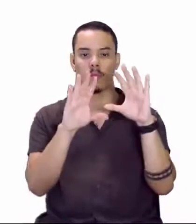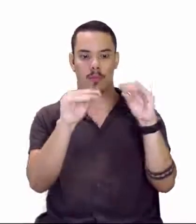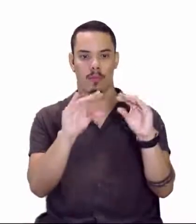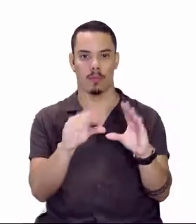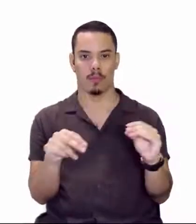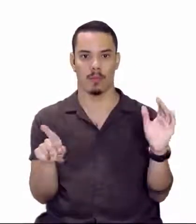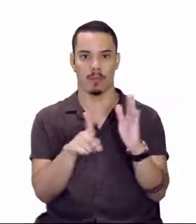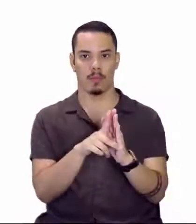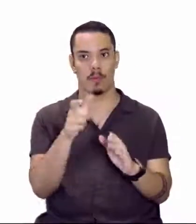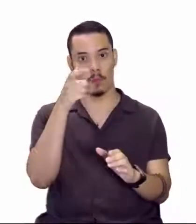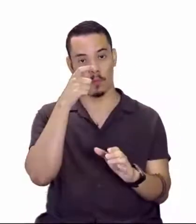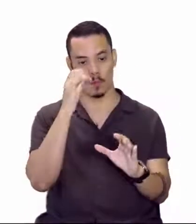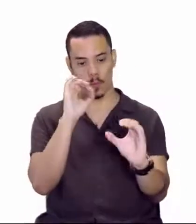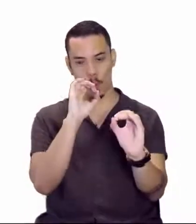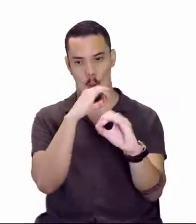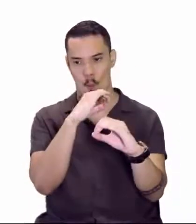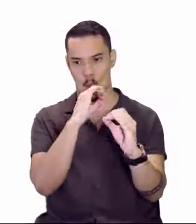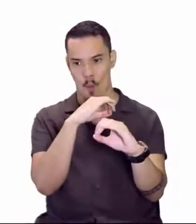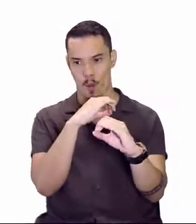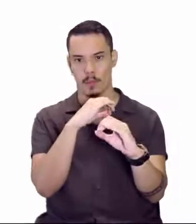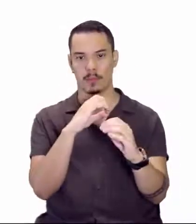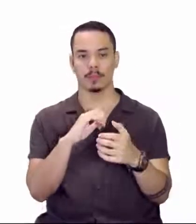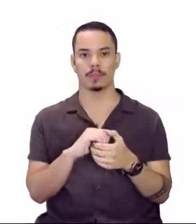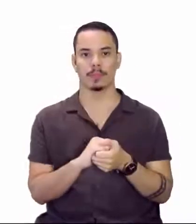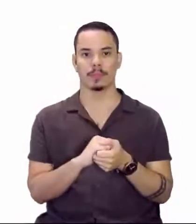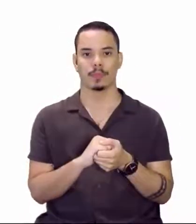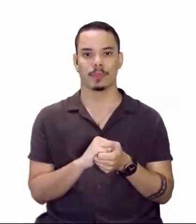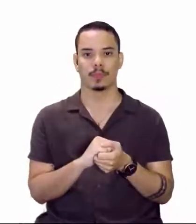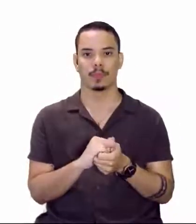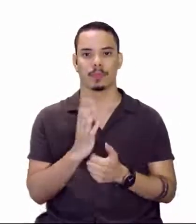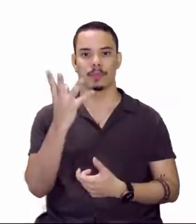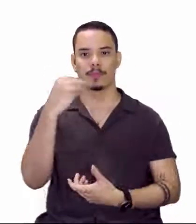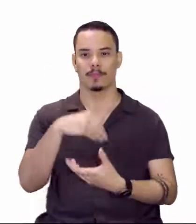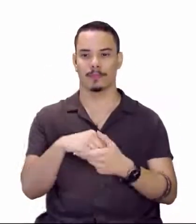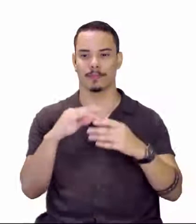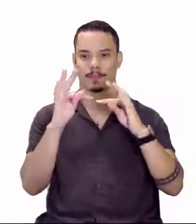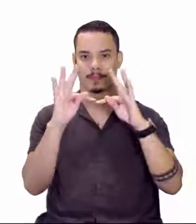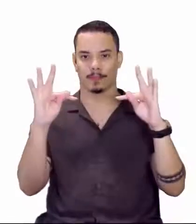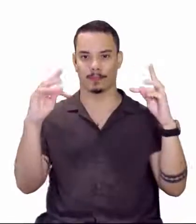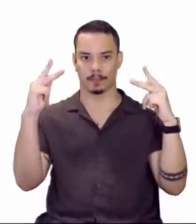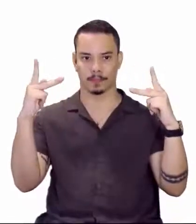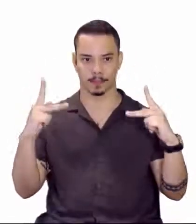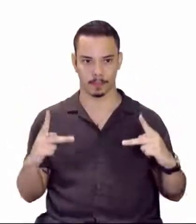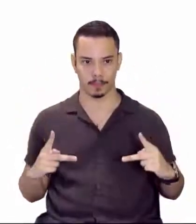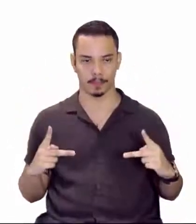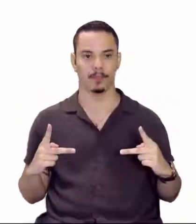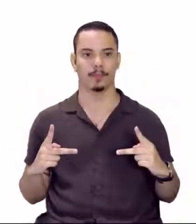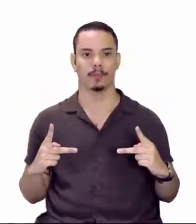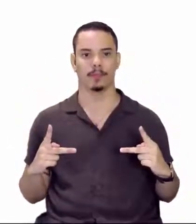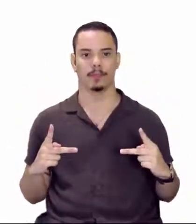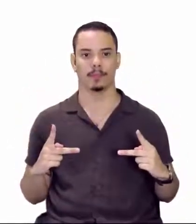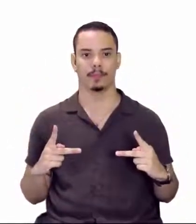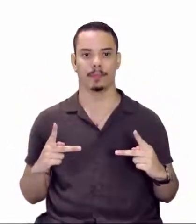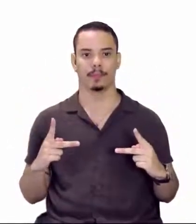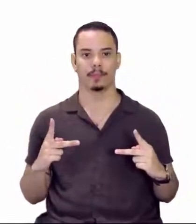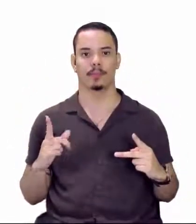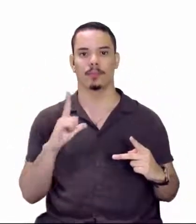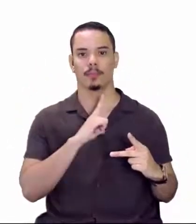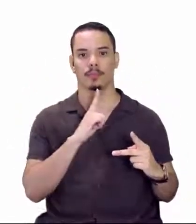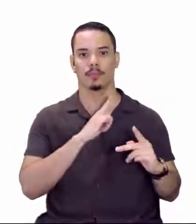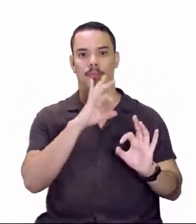laboratório. Dizemos que, na tabela, os elementos